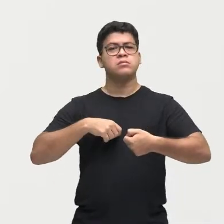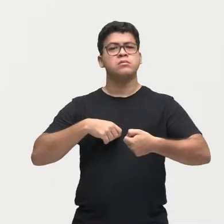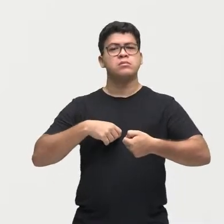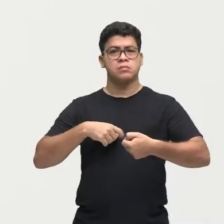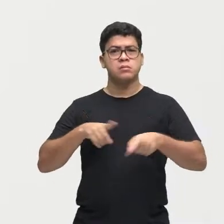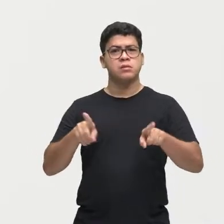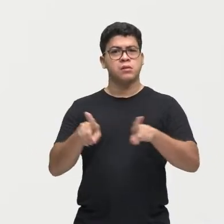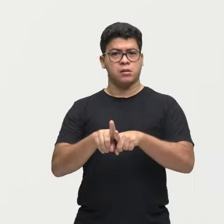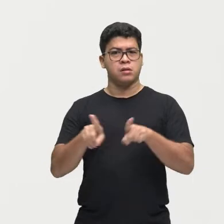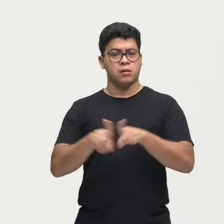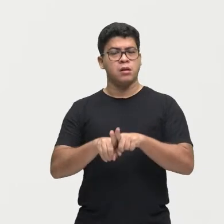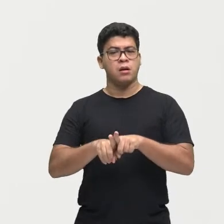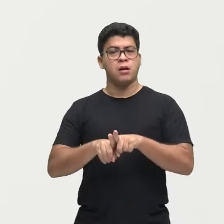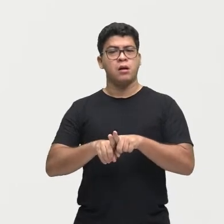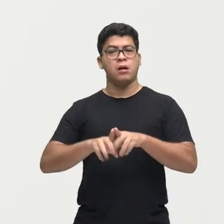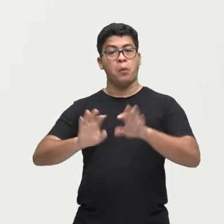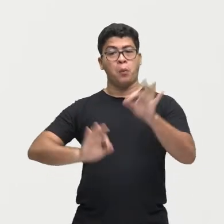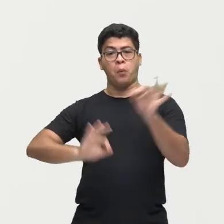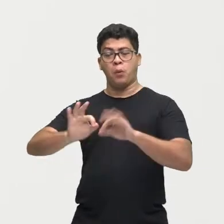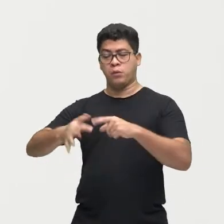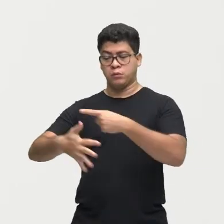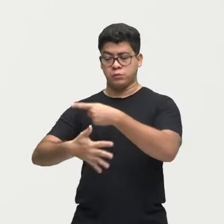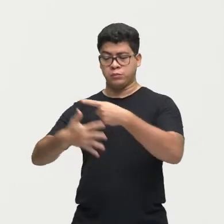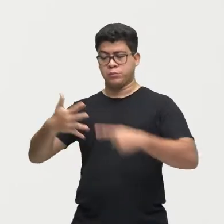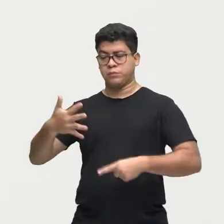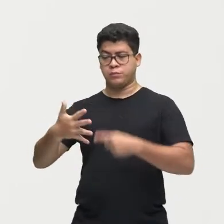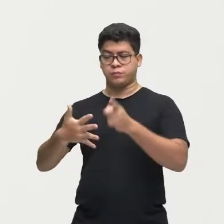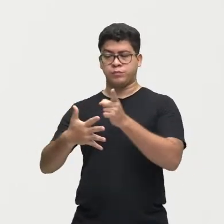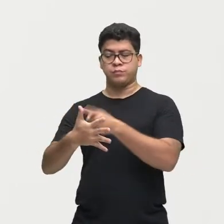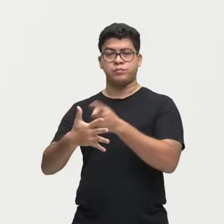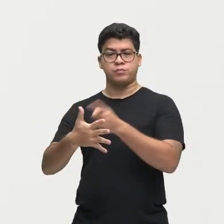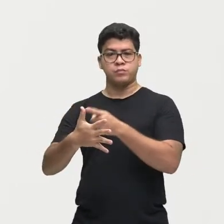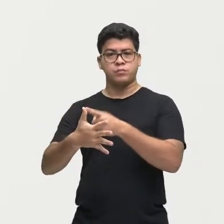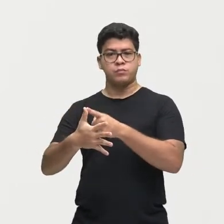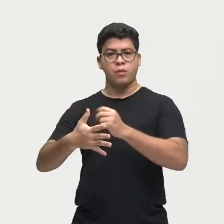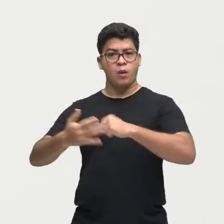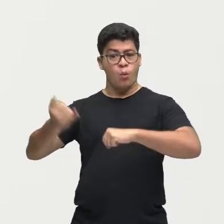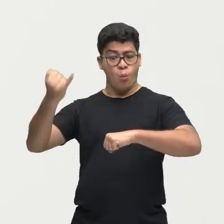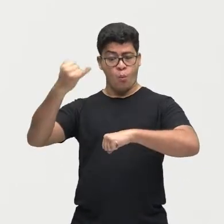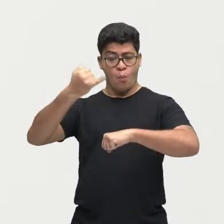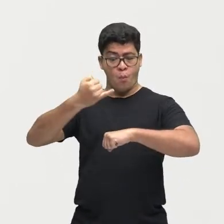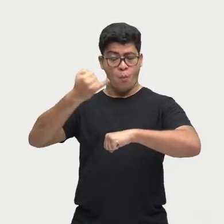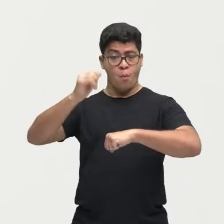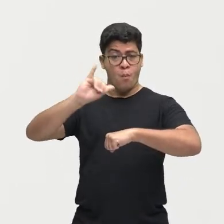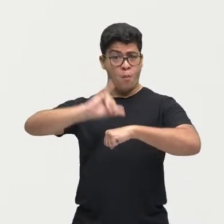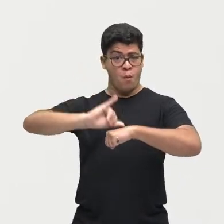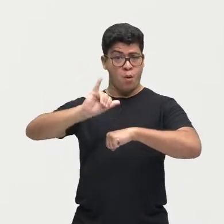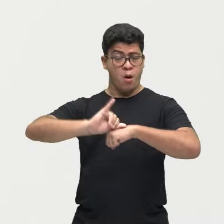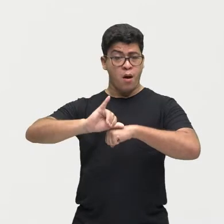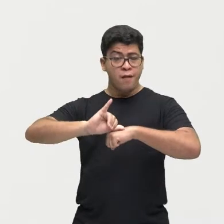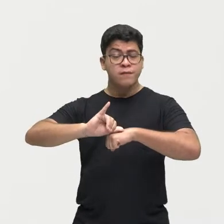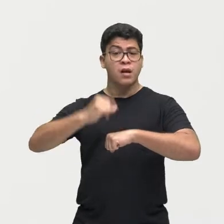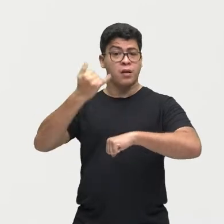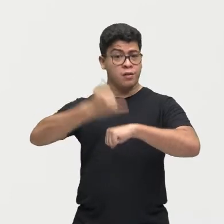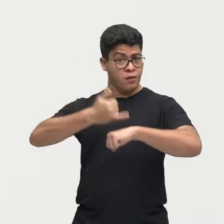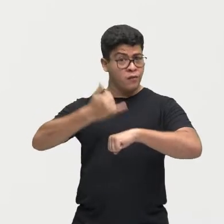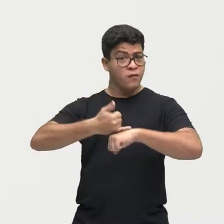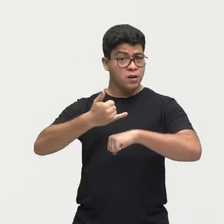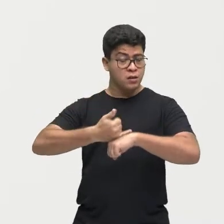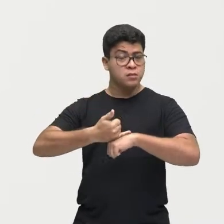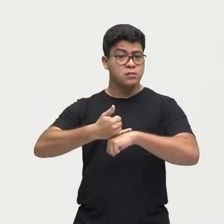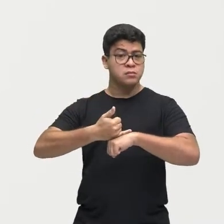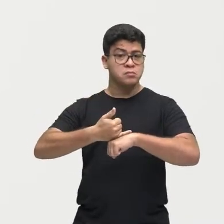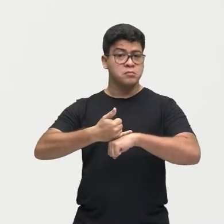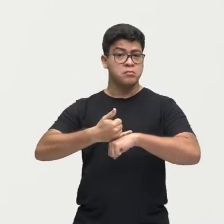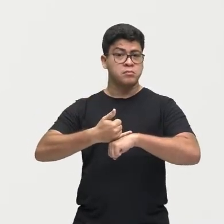isso baseava-se em 5 princípios básicos. Primeiro, o metalismo, tá certo? Professor, o que